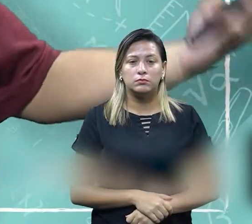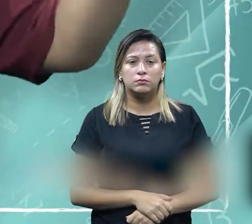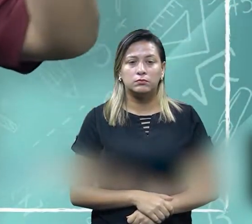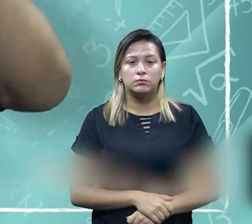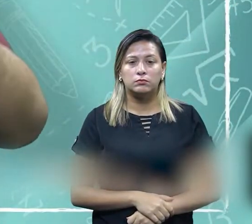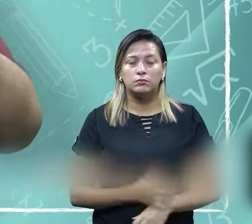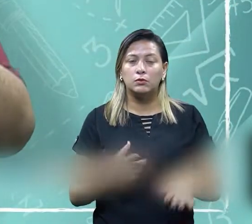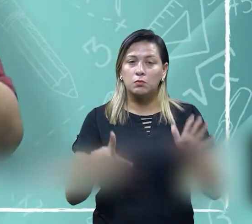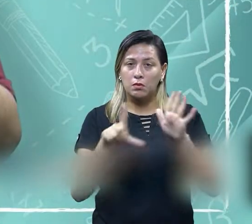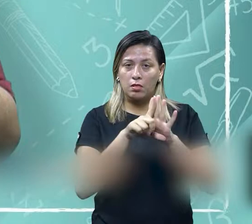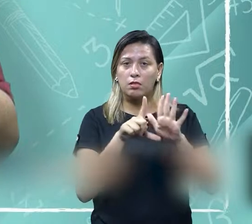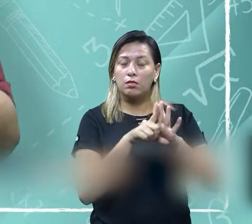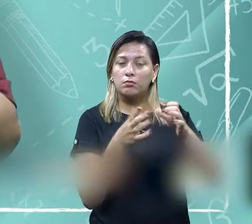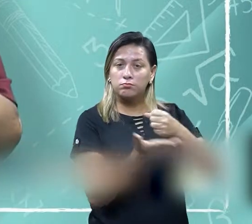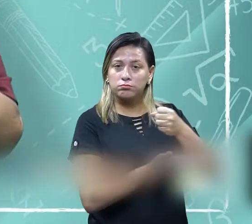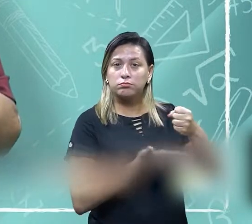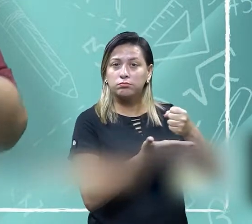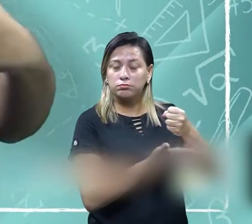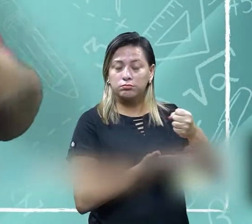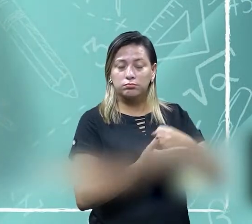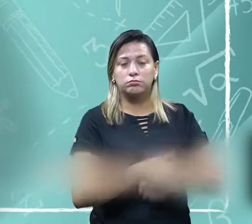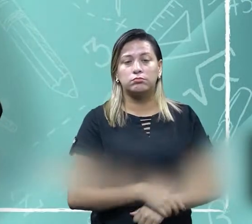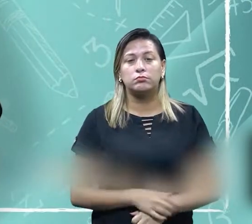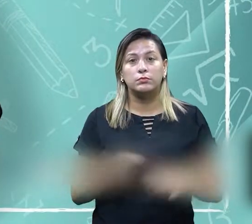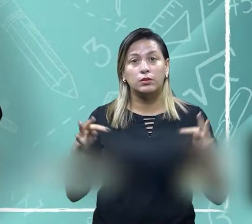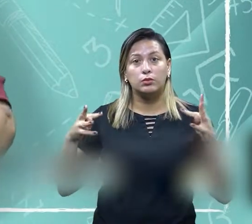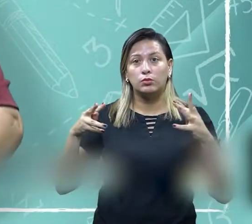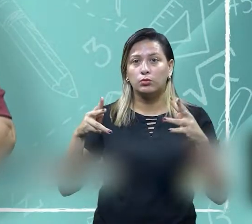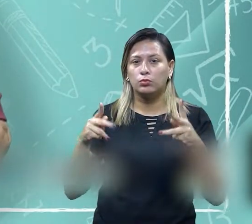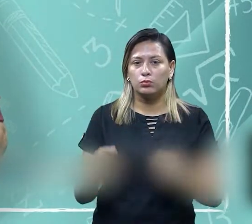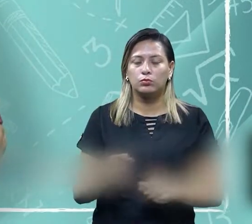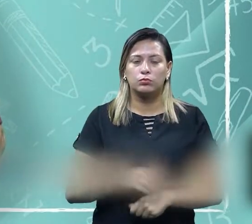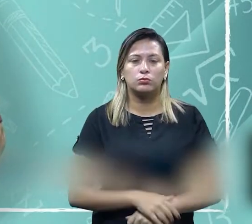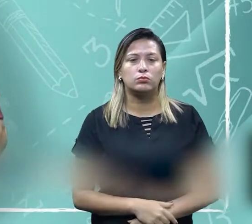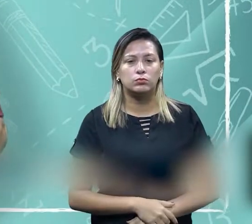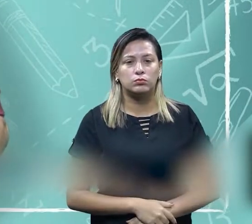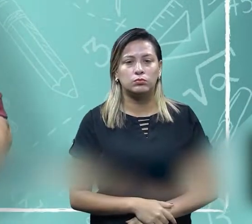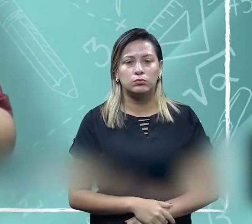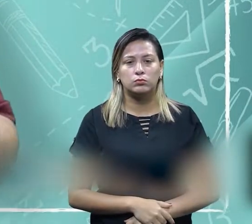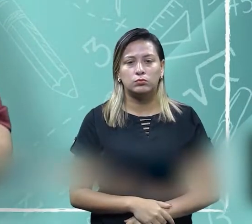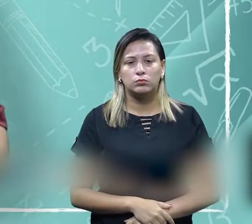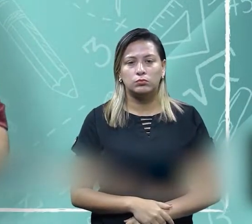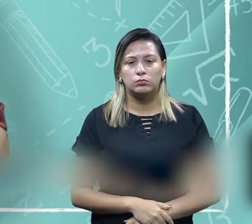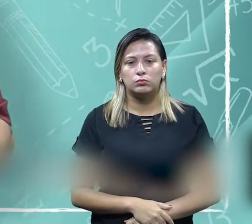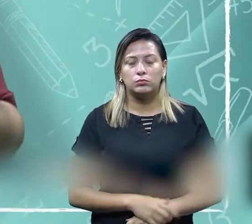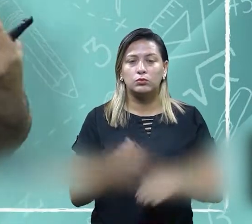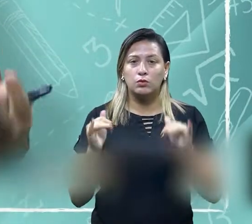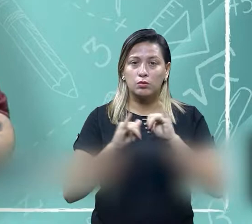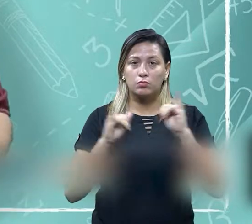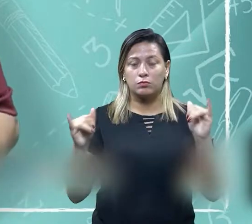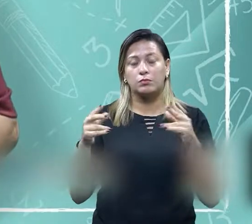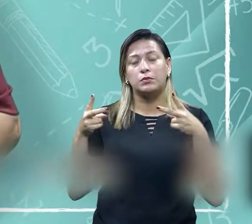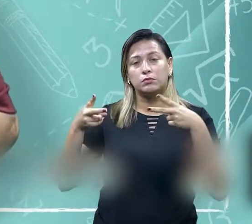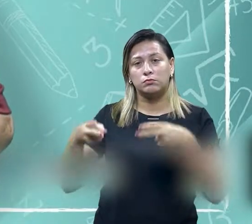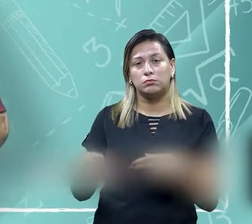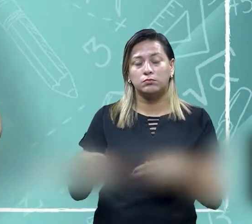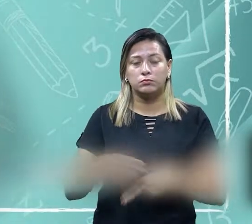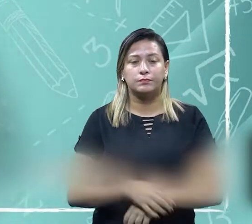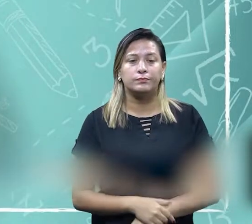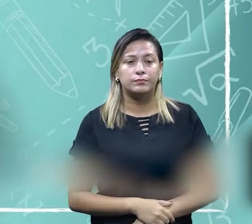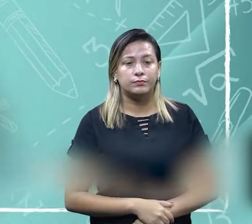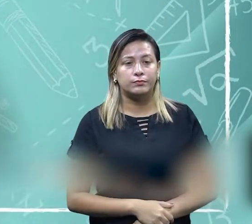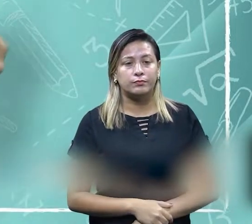regulamentação geral na qual todos compartilham o mesmo dado, a mesma informação ou às vezes as